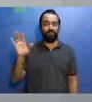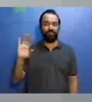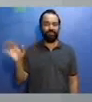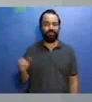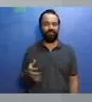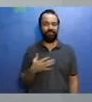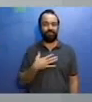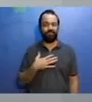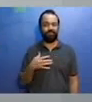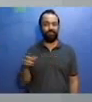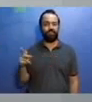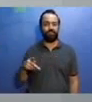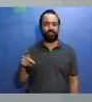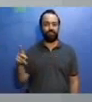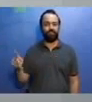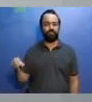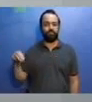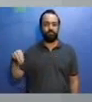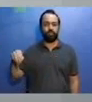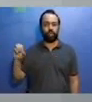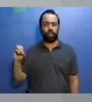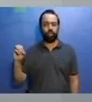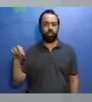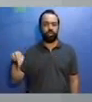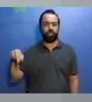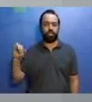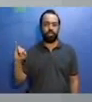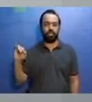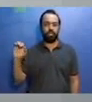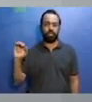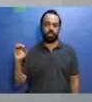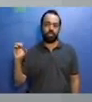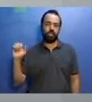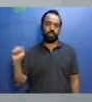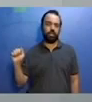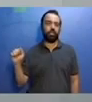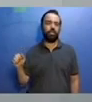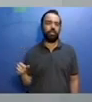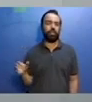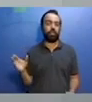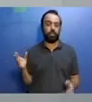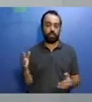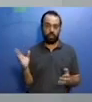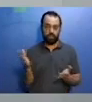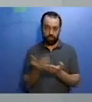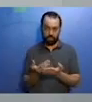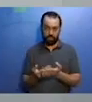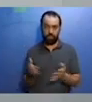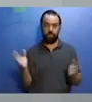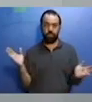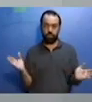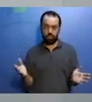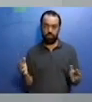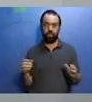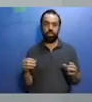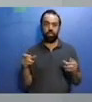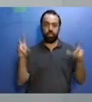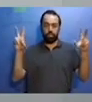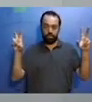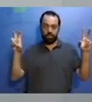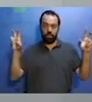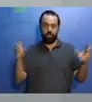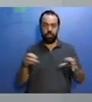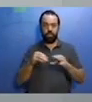Olá, eu sou a professora Mônica e na aula de ciências de hoje nós vamos falar sobre separação de misturas